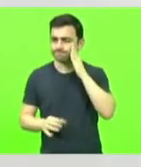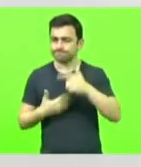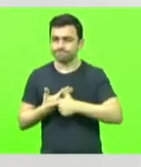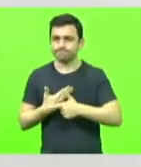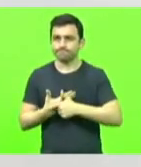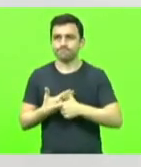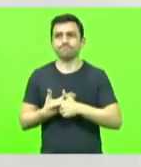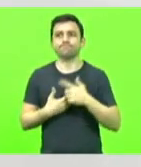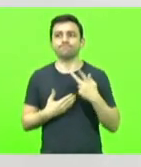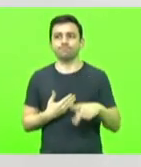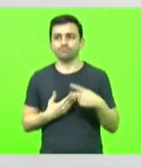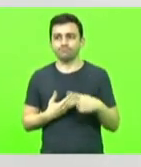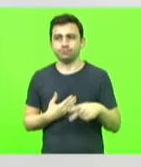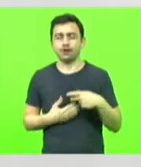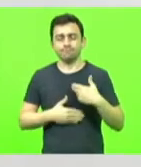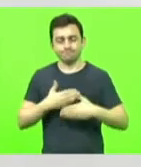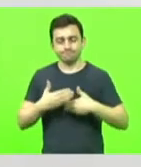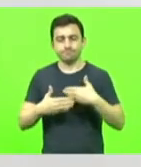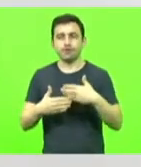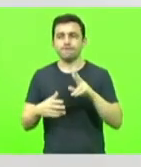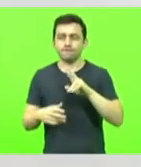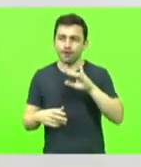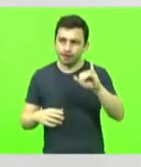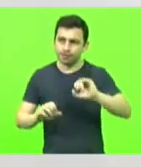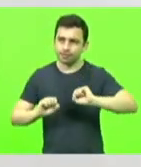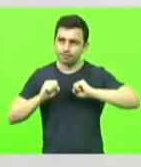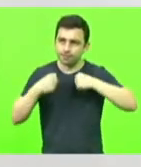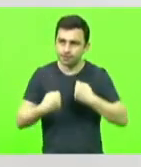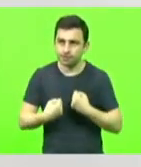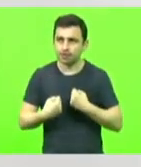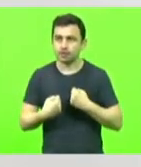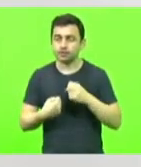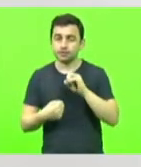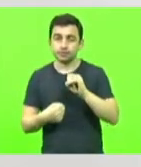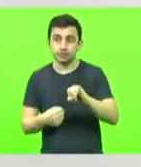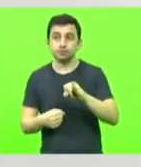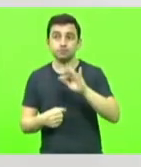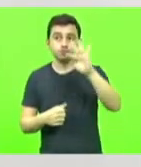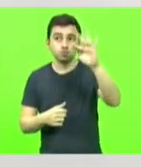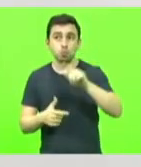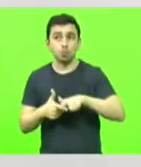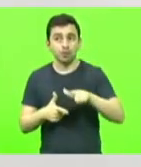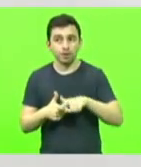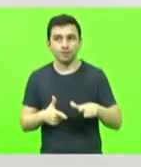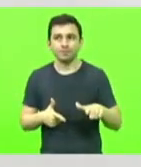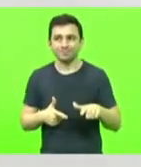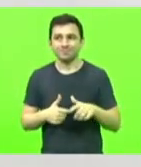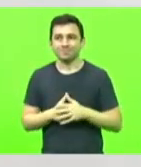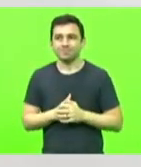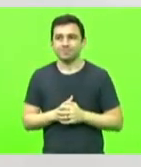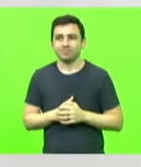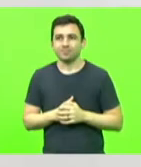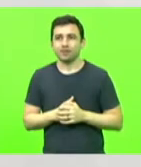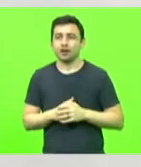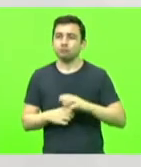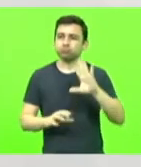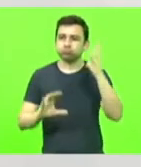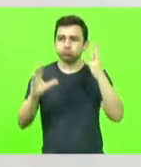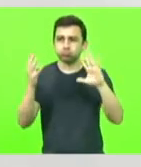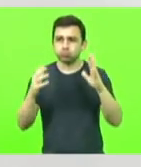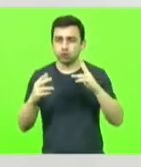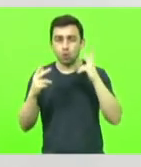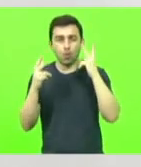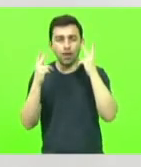como parte desse processo, para se defender de um desastre. Aliás, desastres que não são